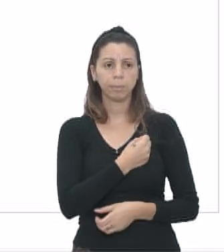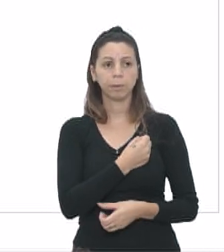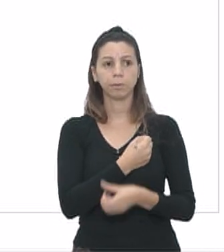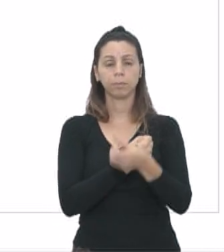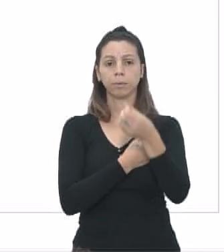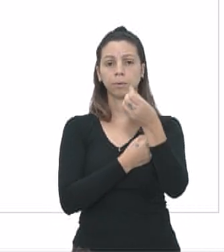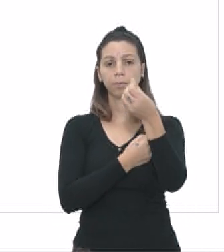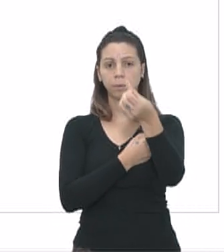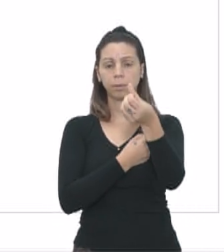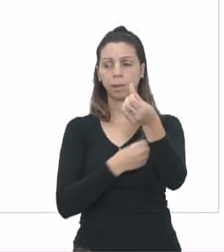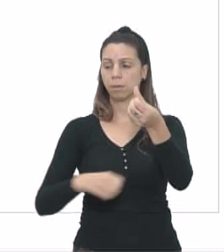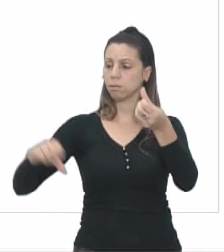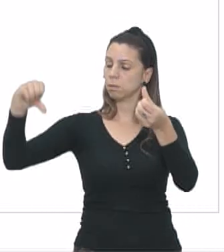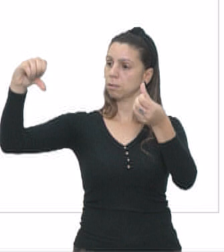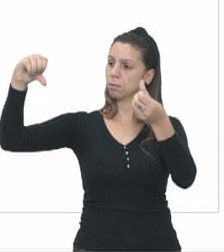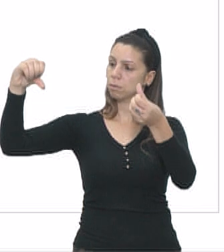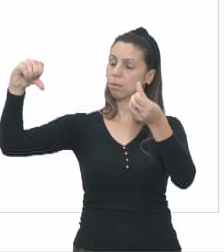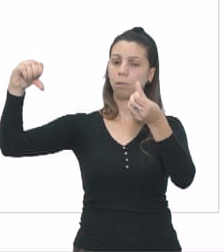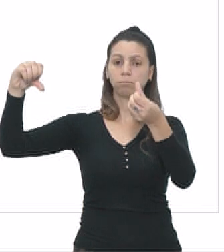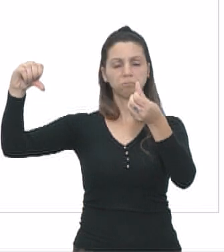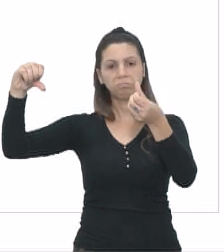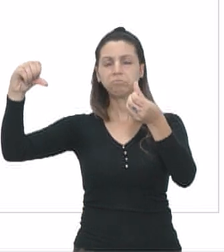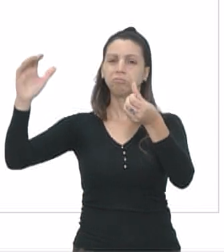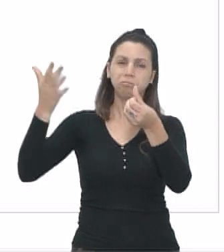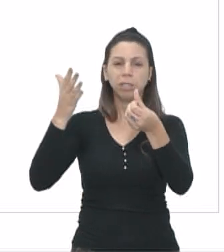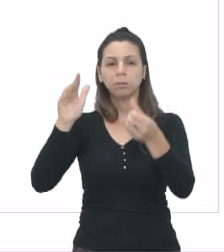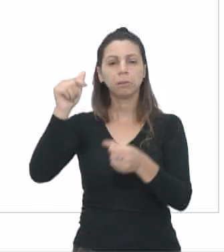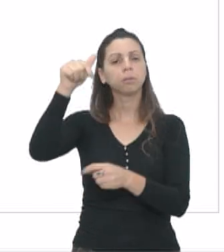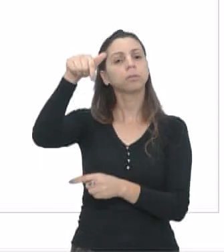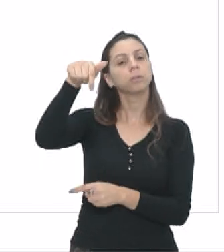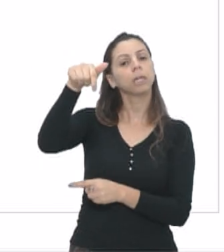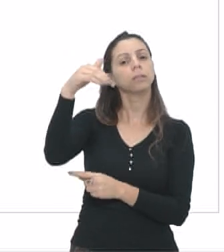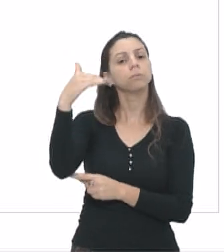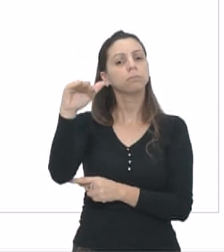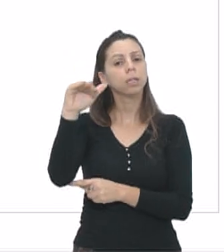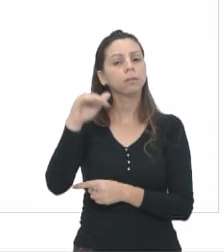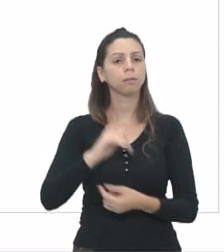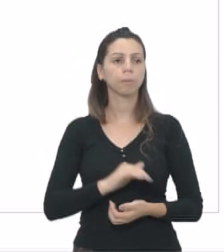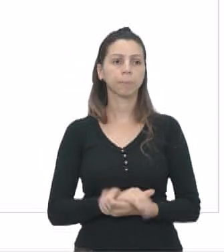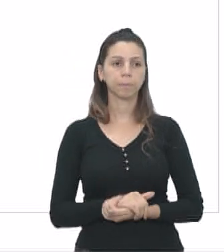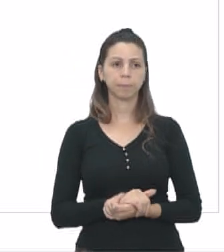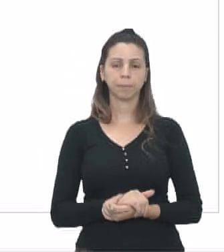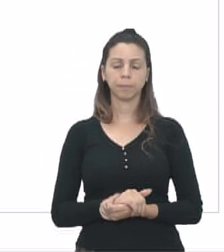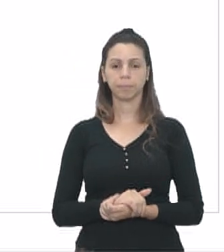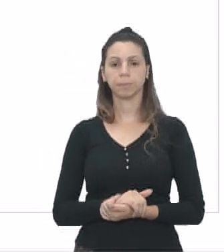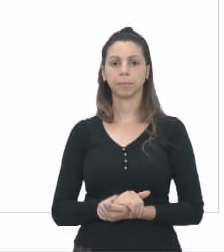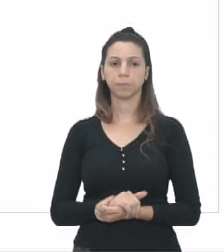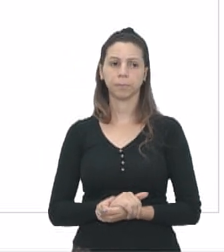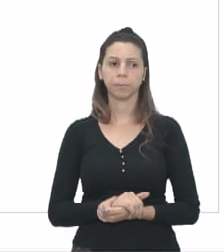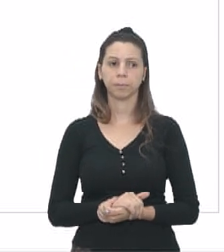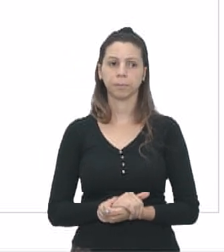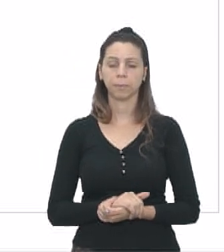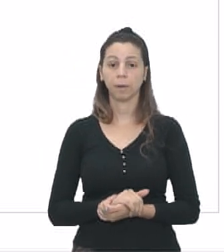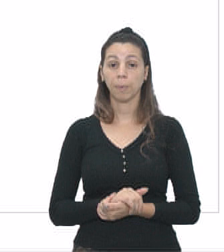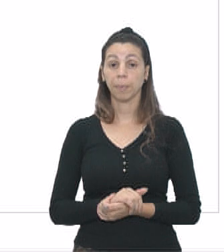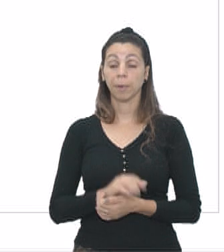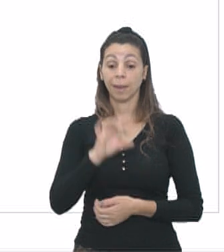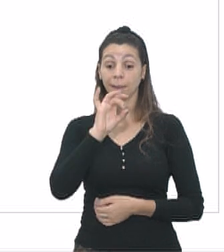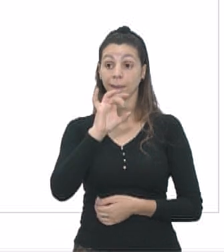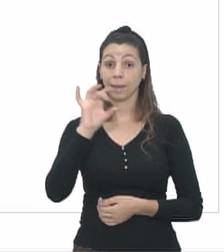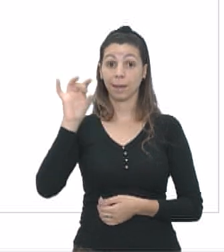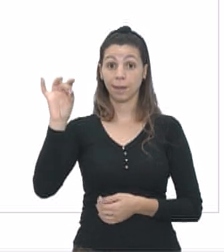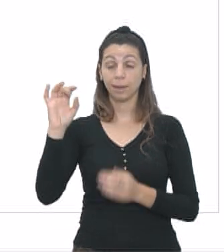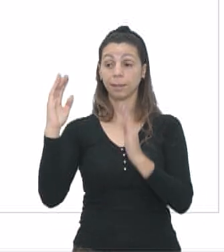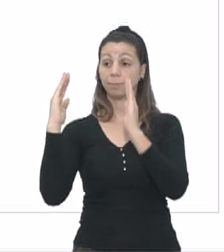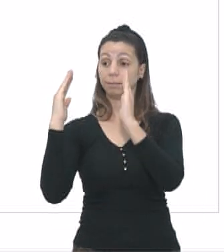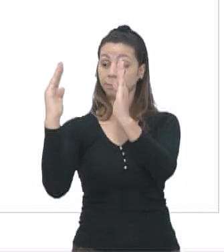6 e o 9? Então nós teríamos o 7,5. E aí, o que ali, ó? Cada intervalo daquele ali em